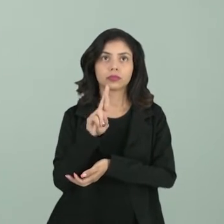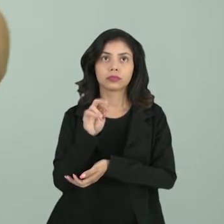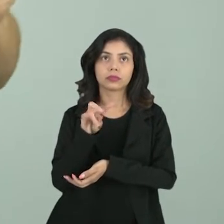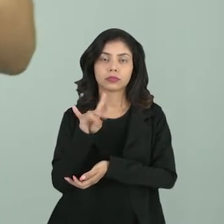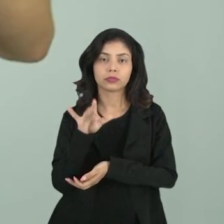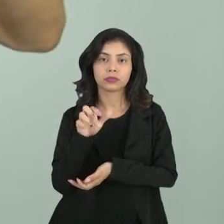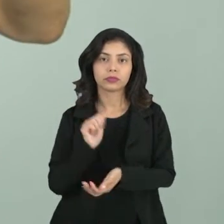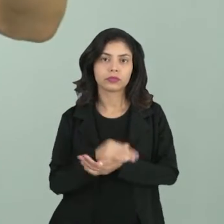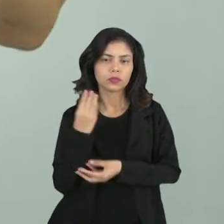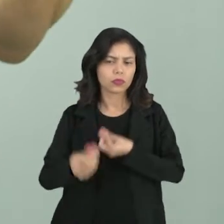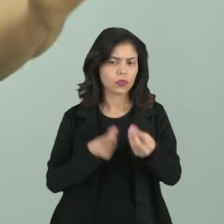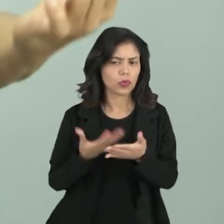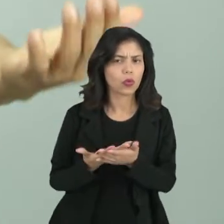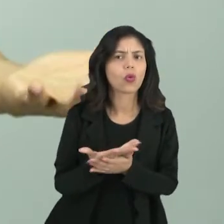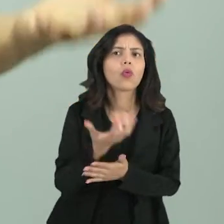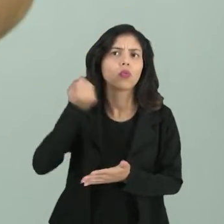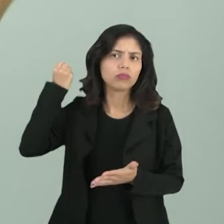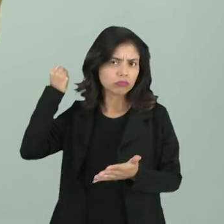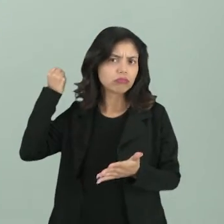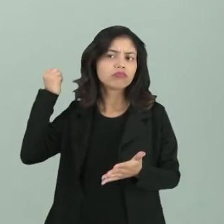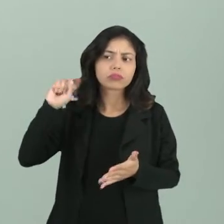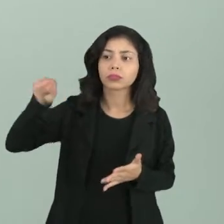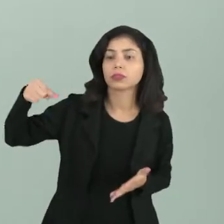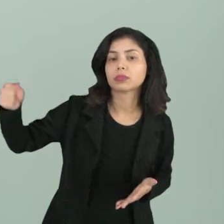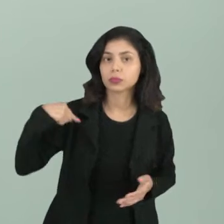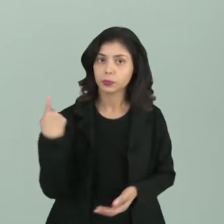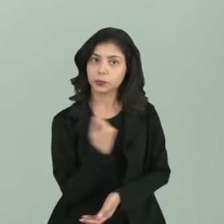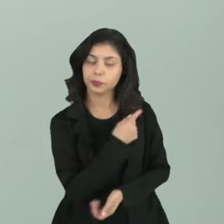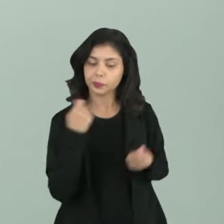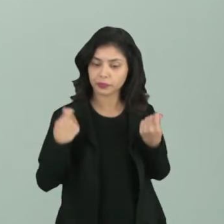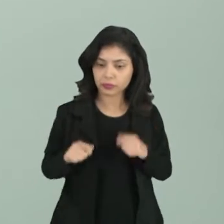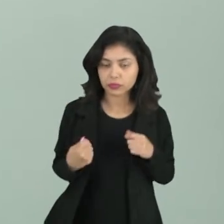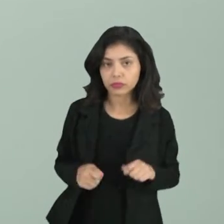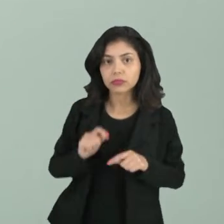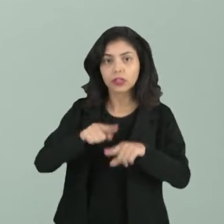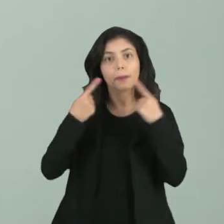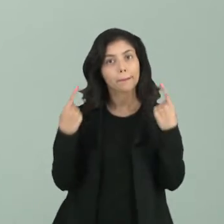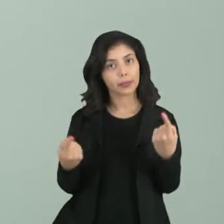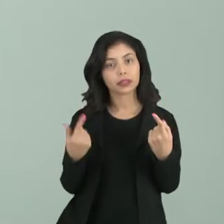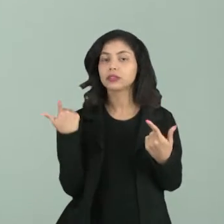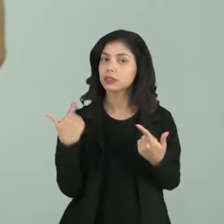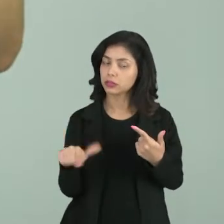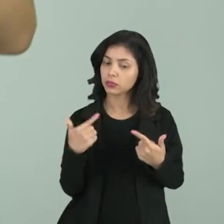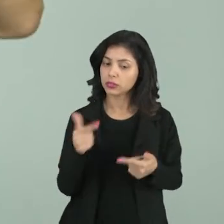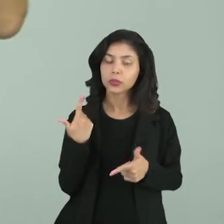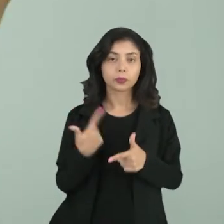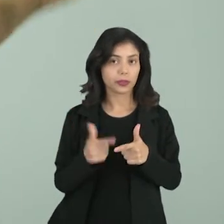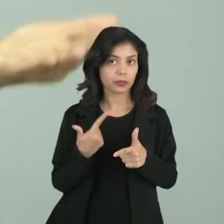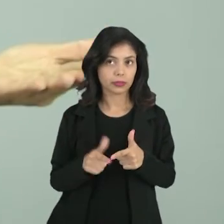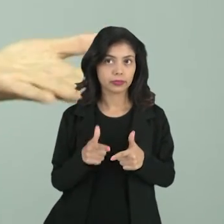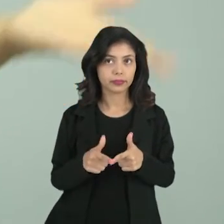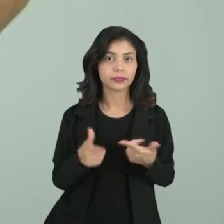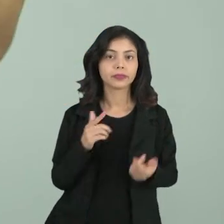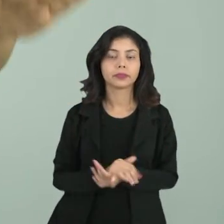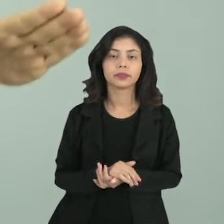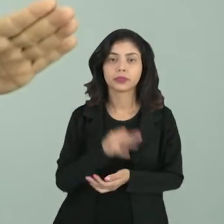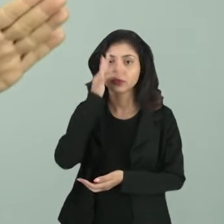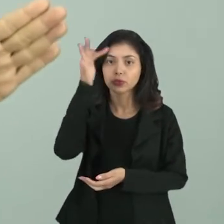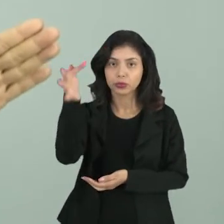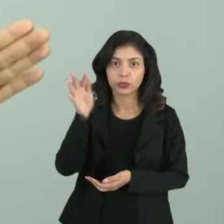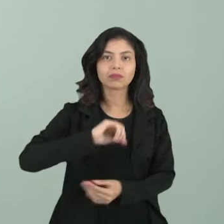isso que sempre haverá os impactos ambientais, mas é necessário utilizar todo